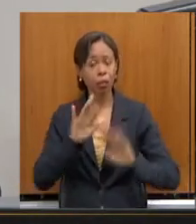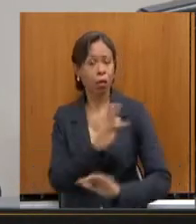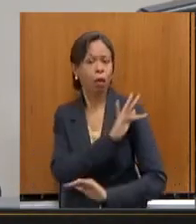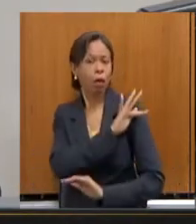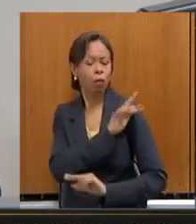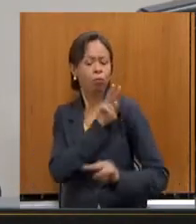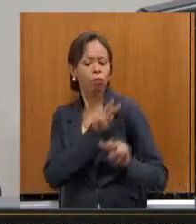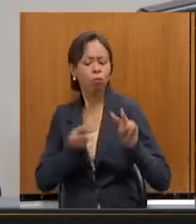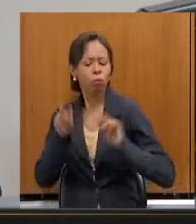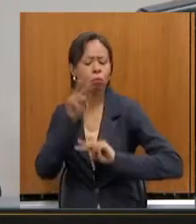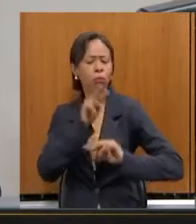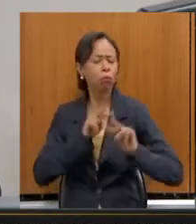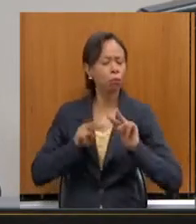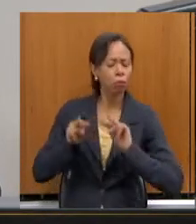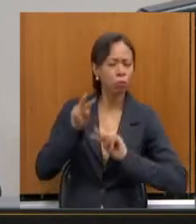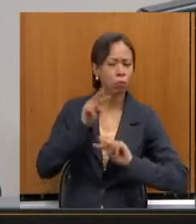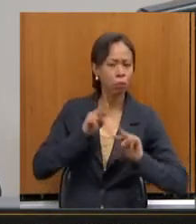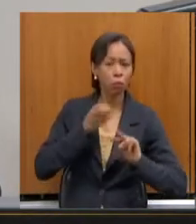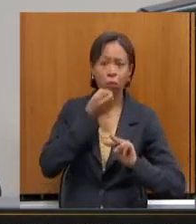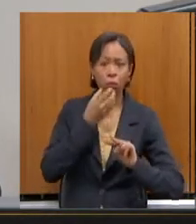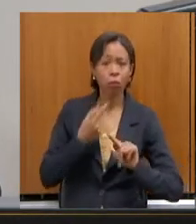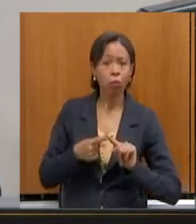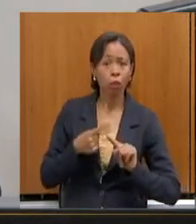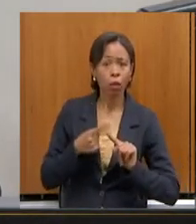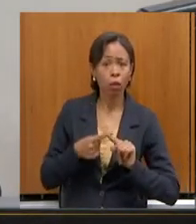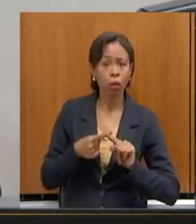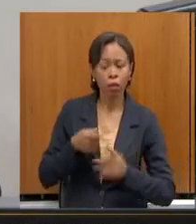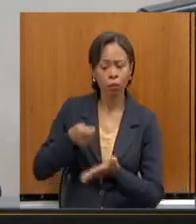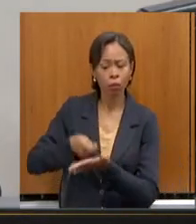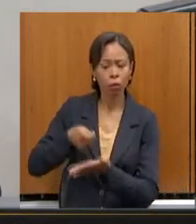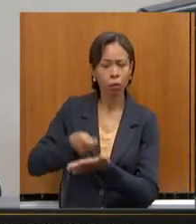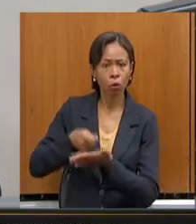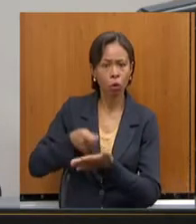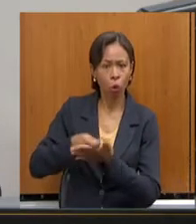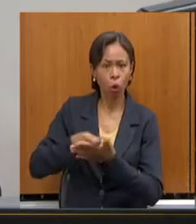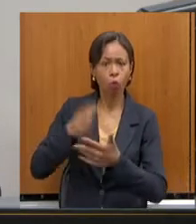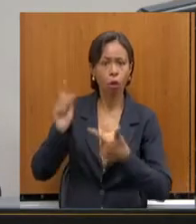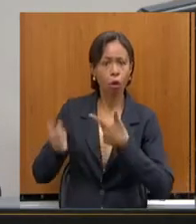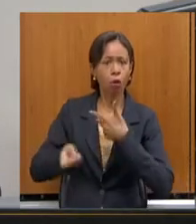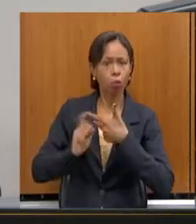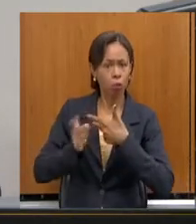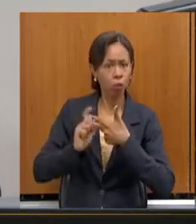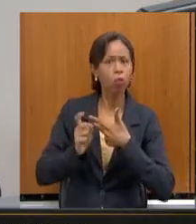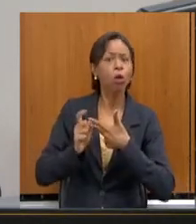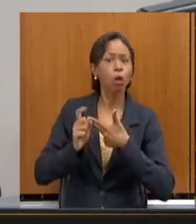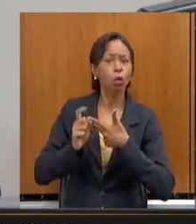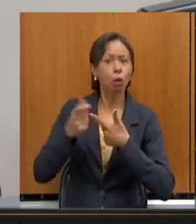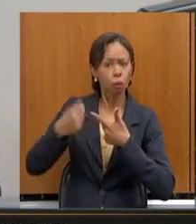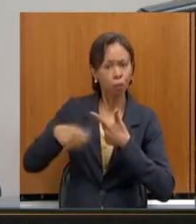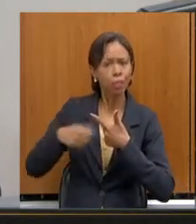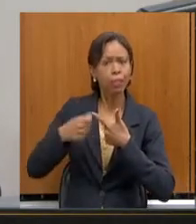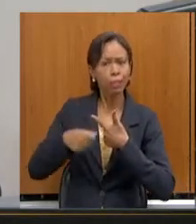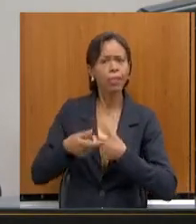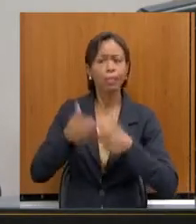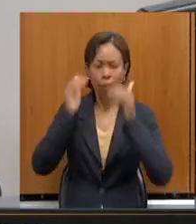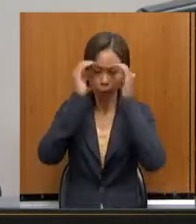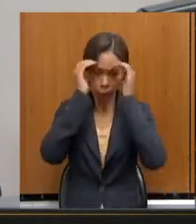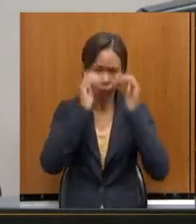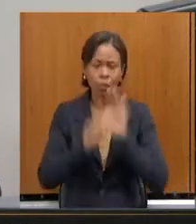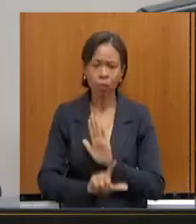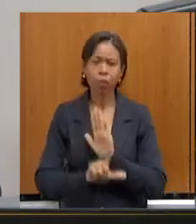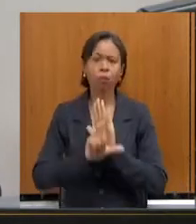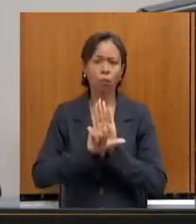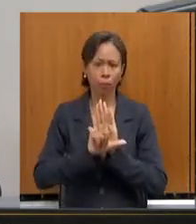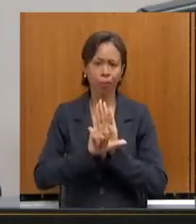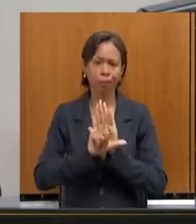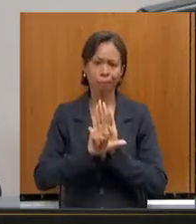casa porque nos permite cobrado Poder Executivo o cumprimento das leis que Nós criamos aqui em favor dos cidadãos mineiros